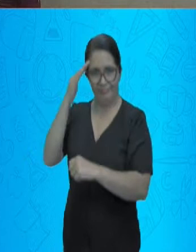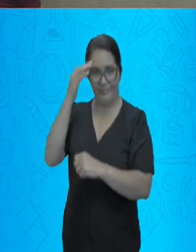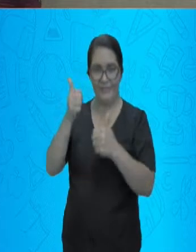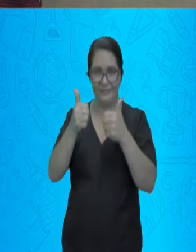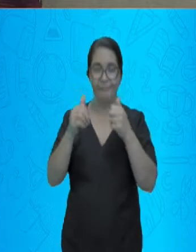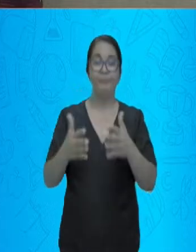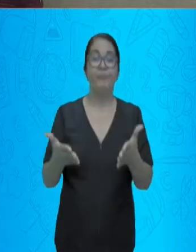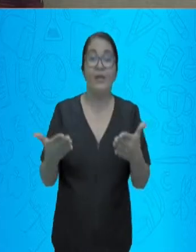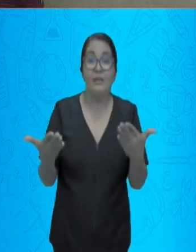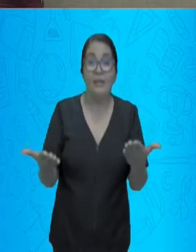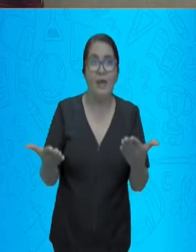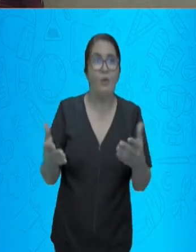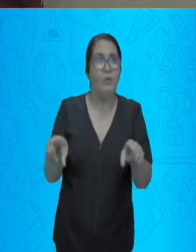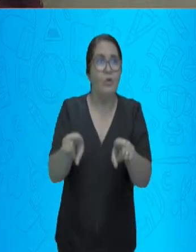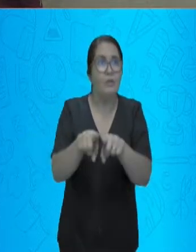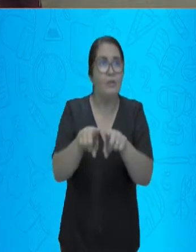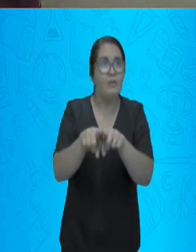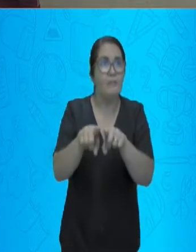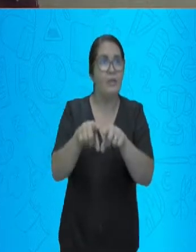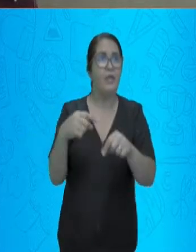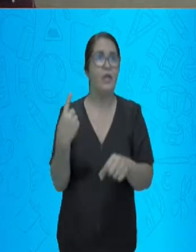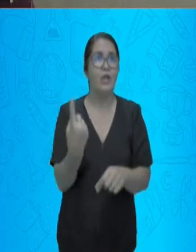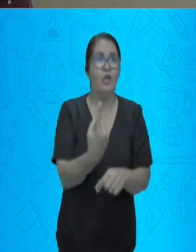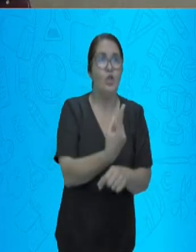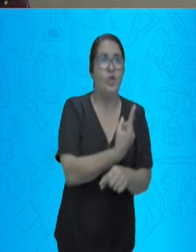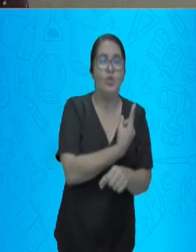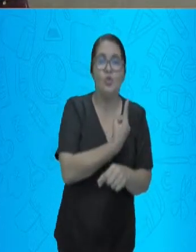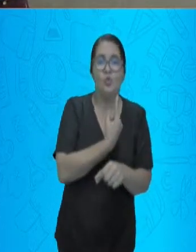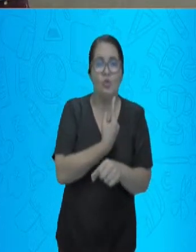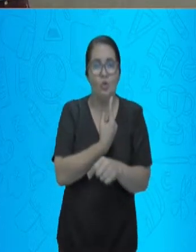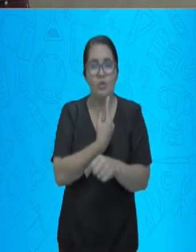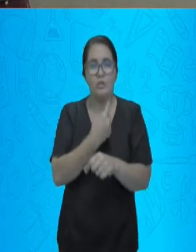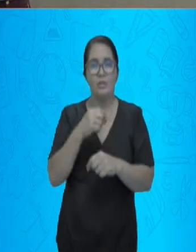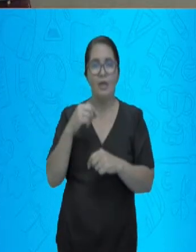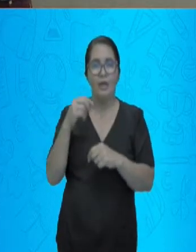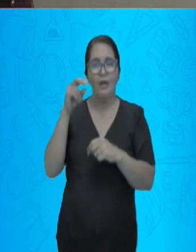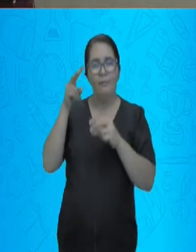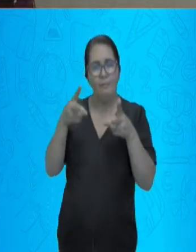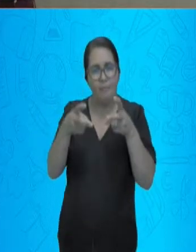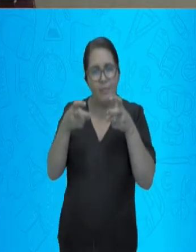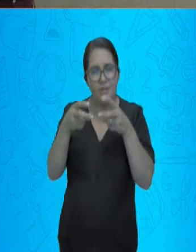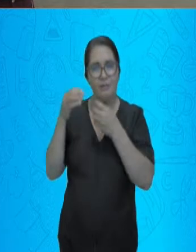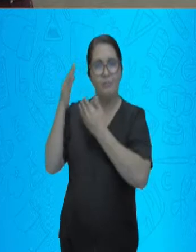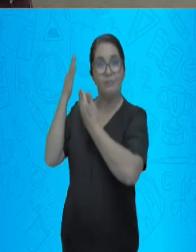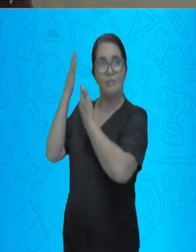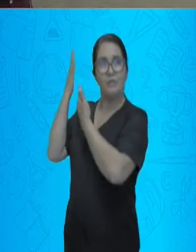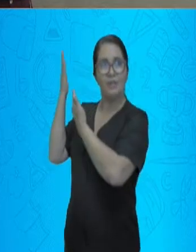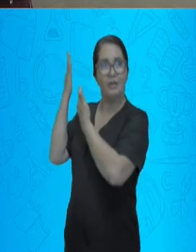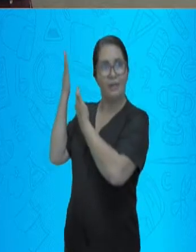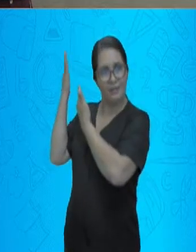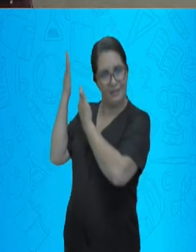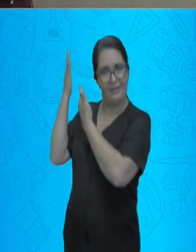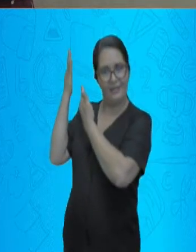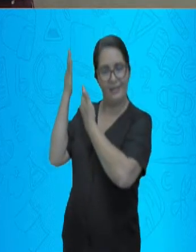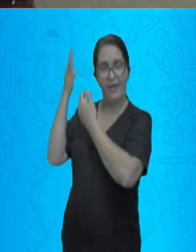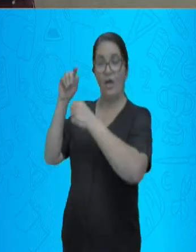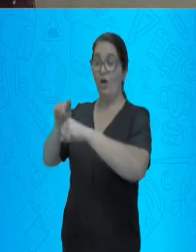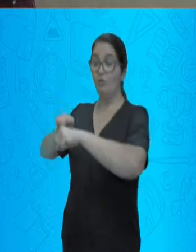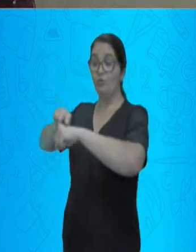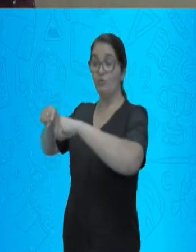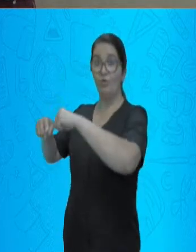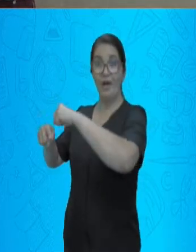é uma substância constituída somente por átomos do